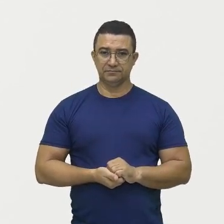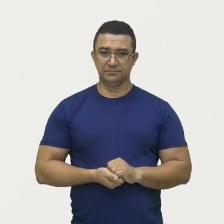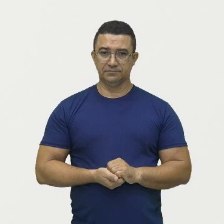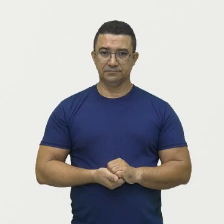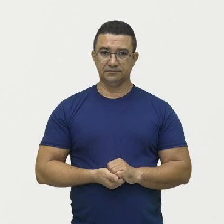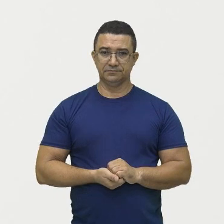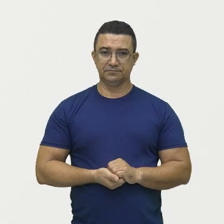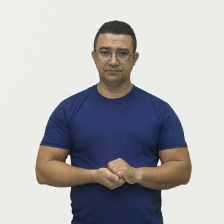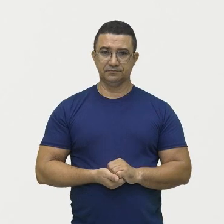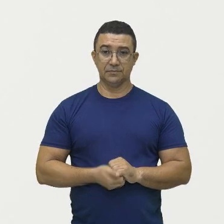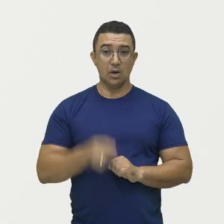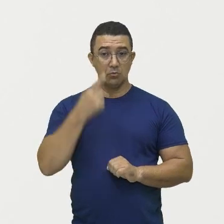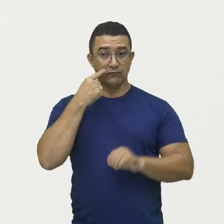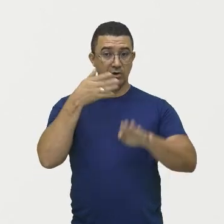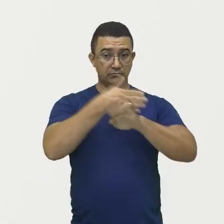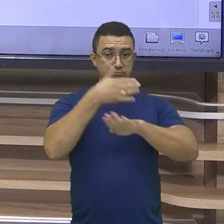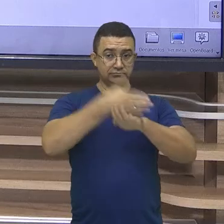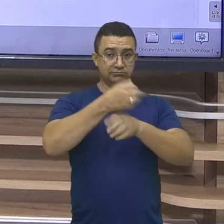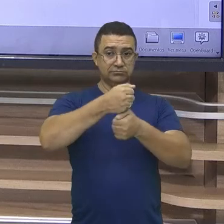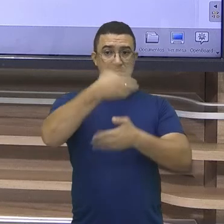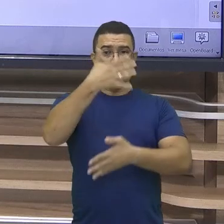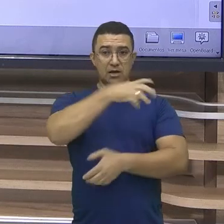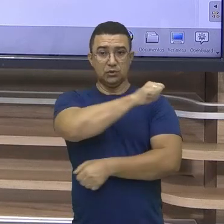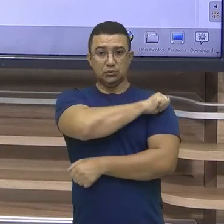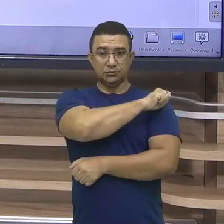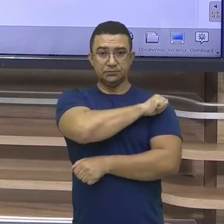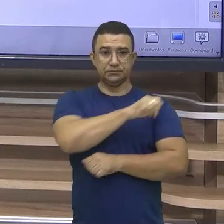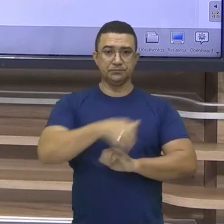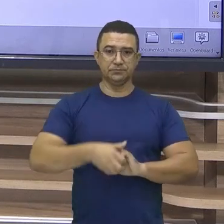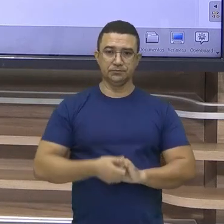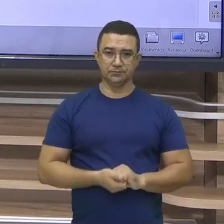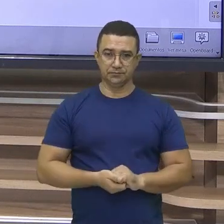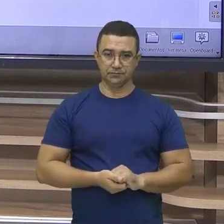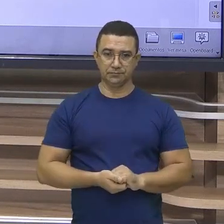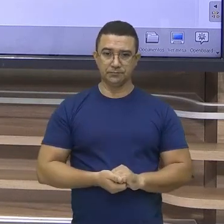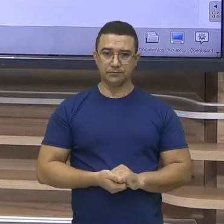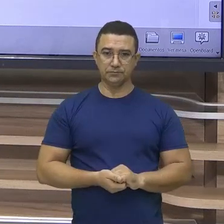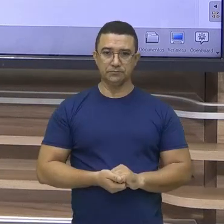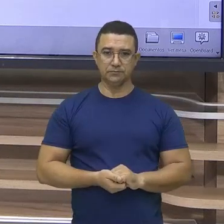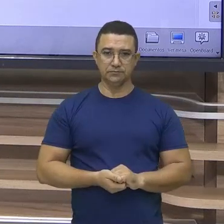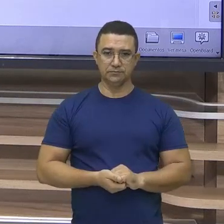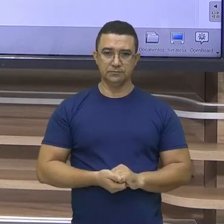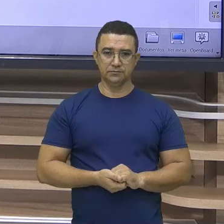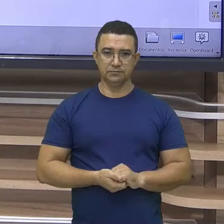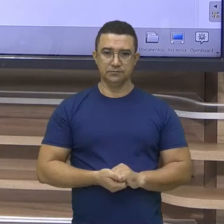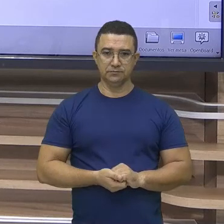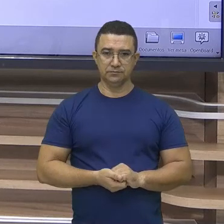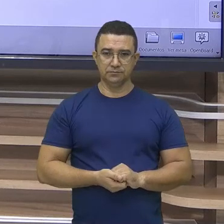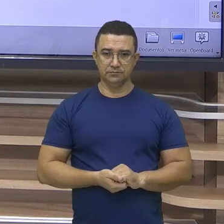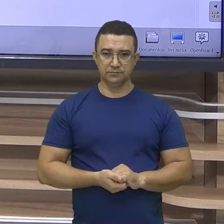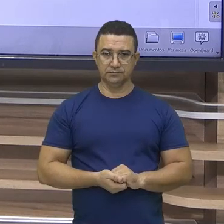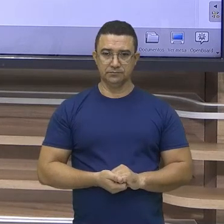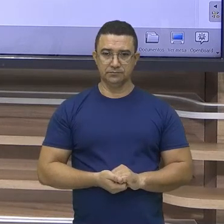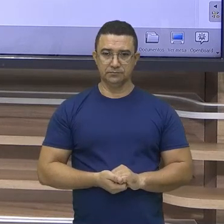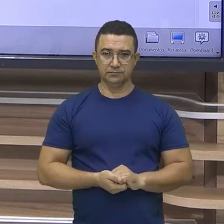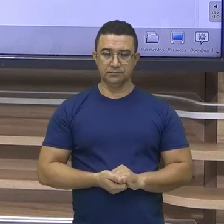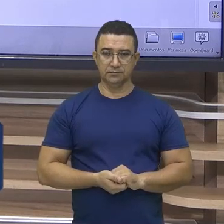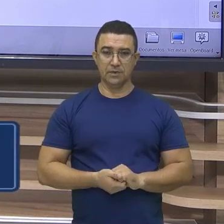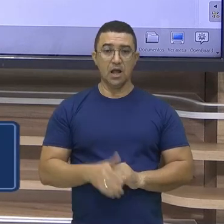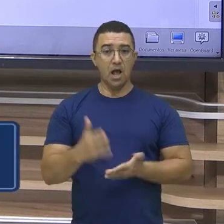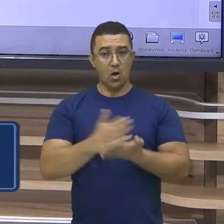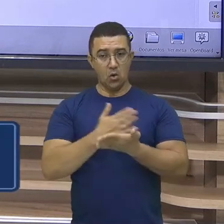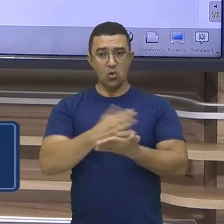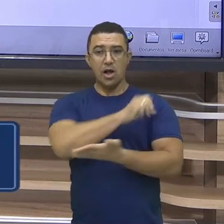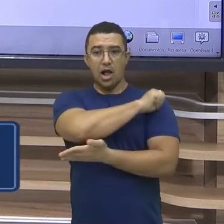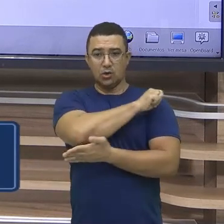algumas respostas dos nossos alunos? Olha só. Então nós temos os seguintes alunos aí participando da nossa